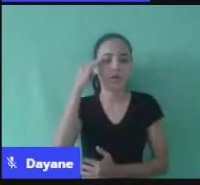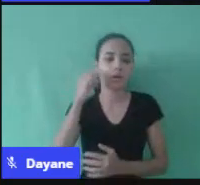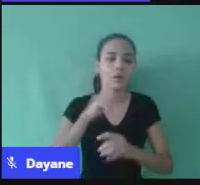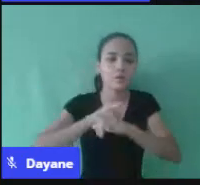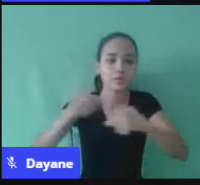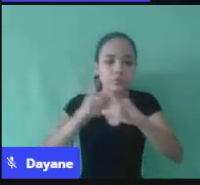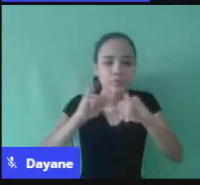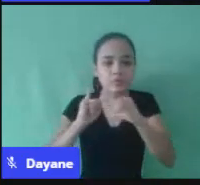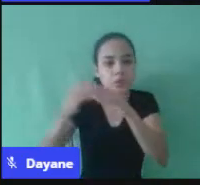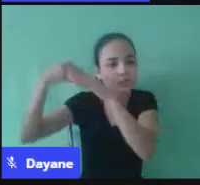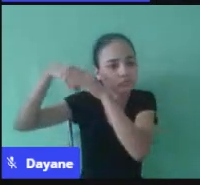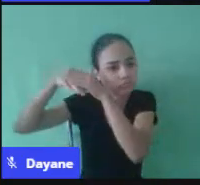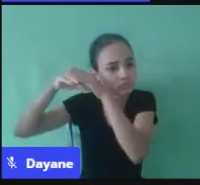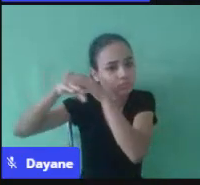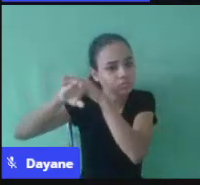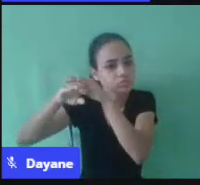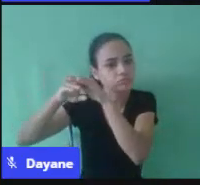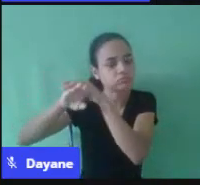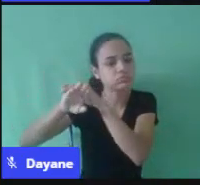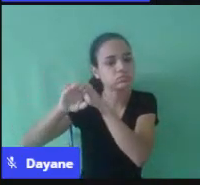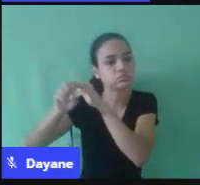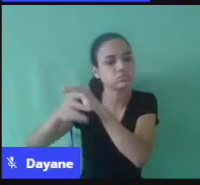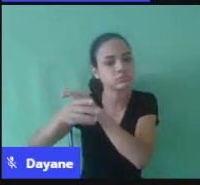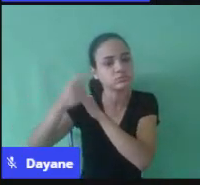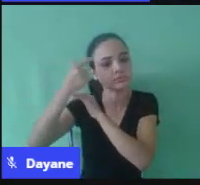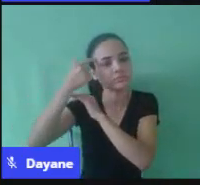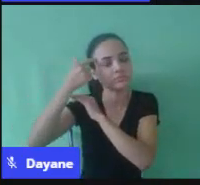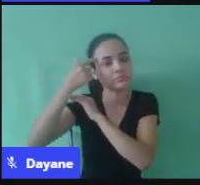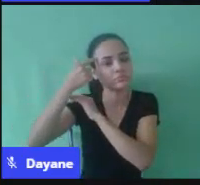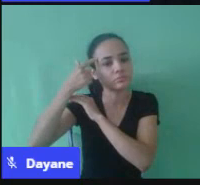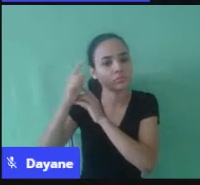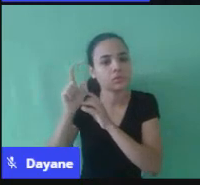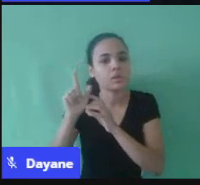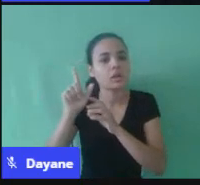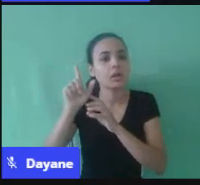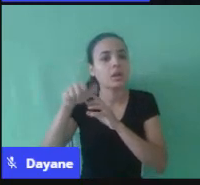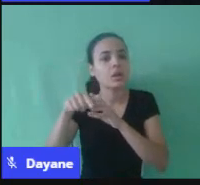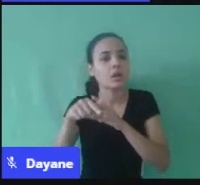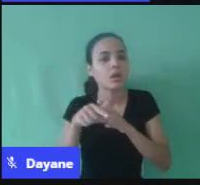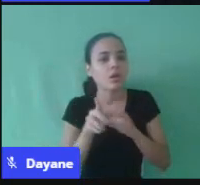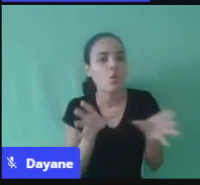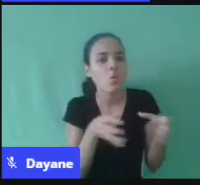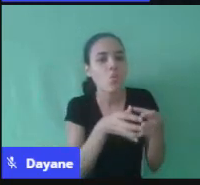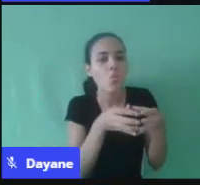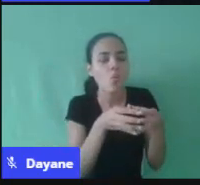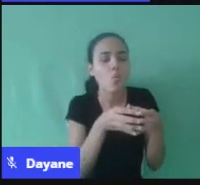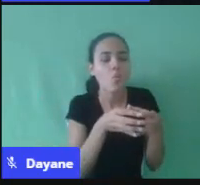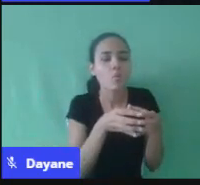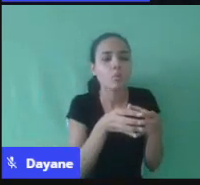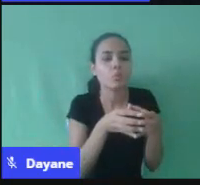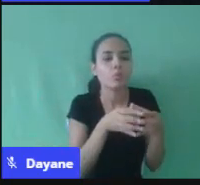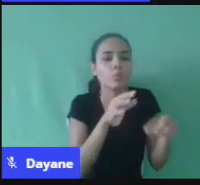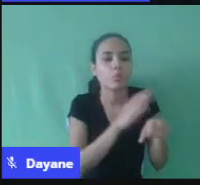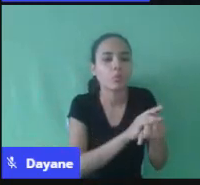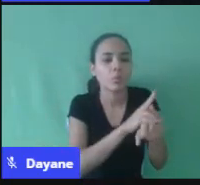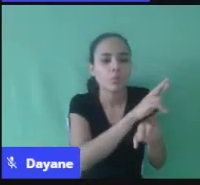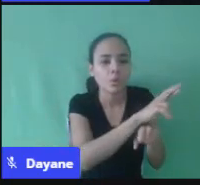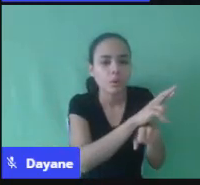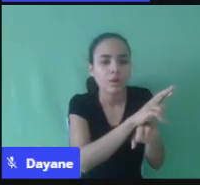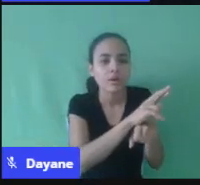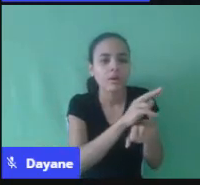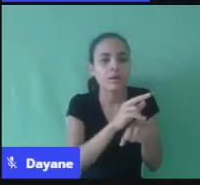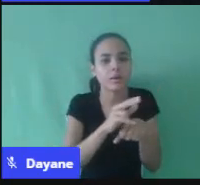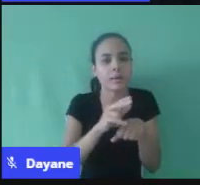primeiro lugar, a um conjunto de funções psíquicas, graças às quais o homem